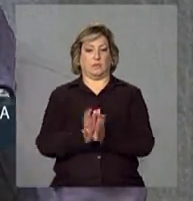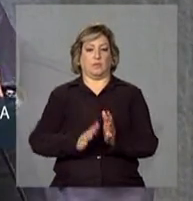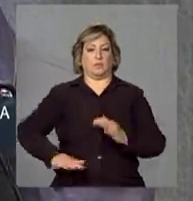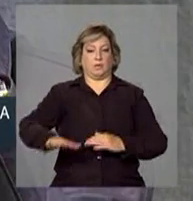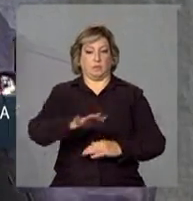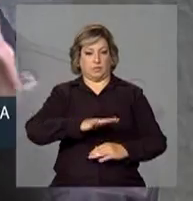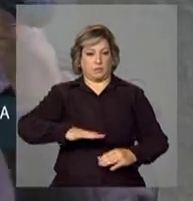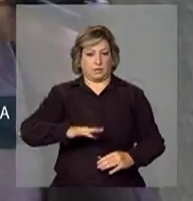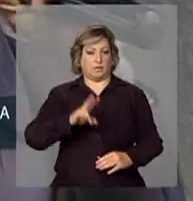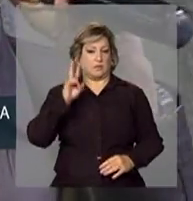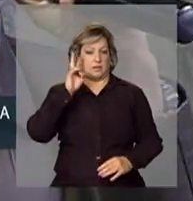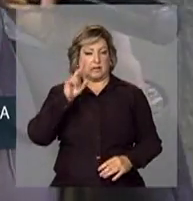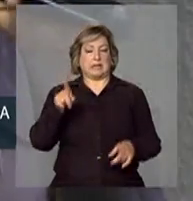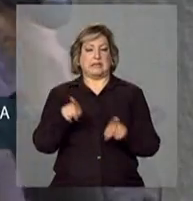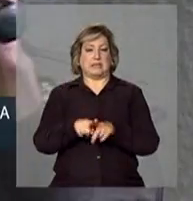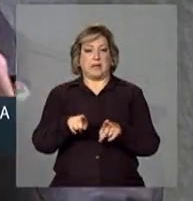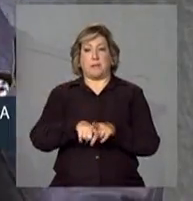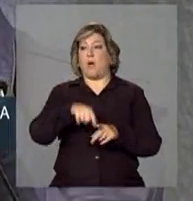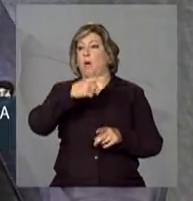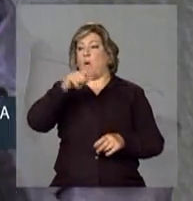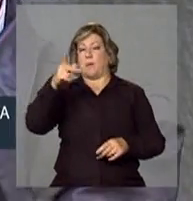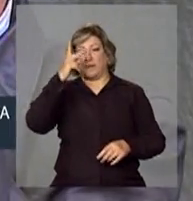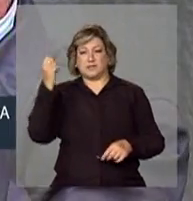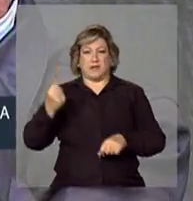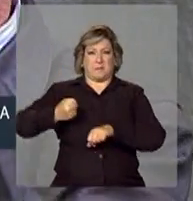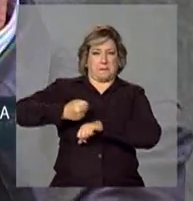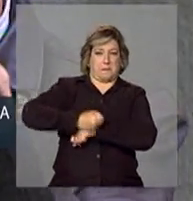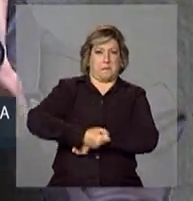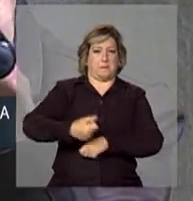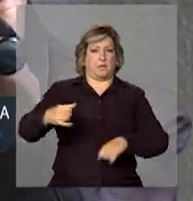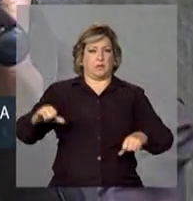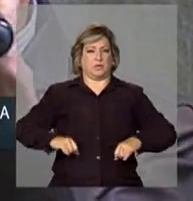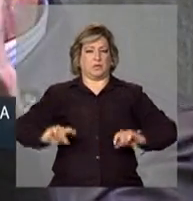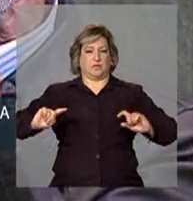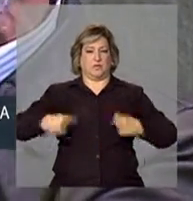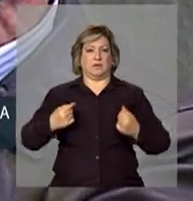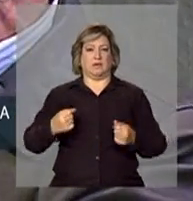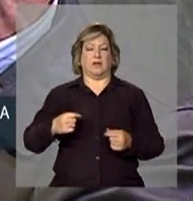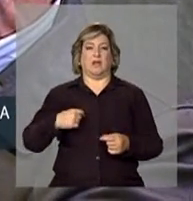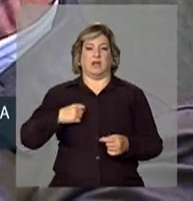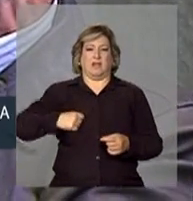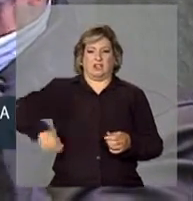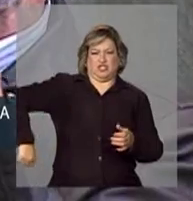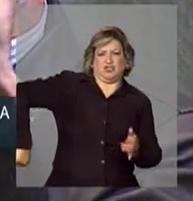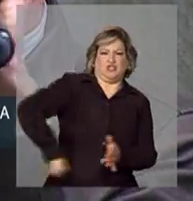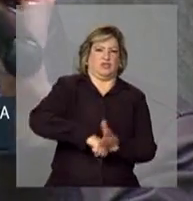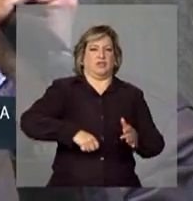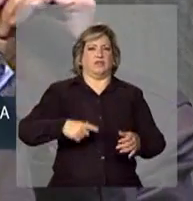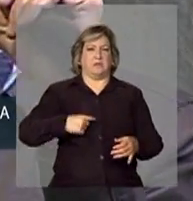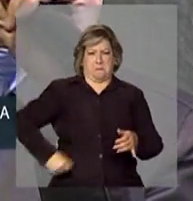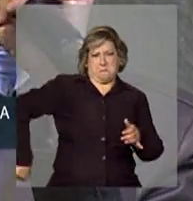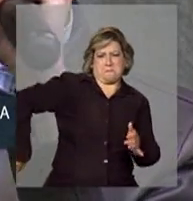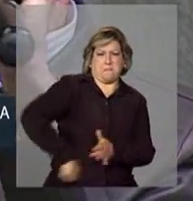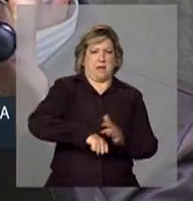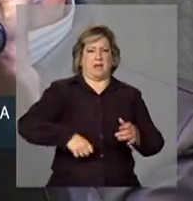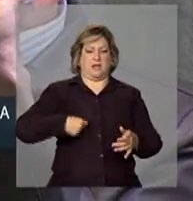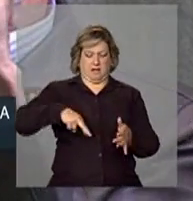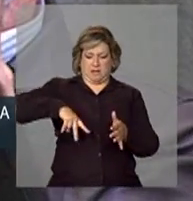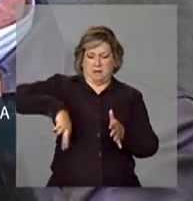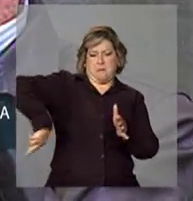além dos demais torturadores, os chutes do próprio